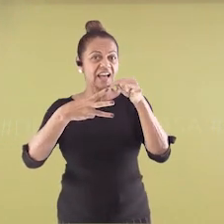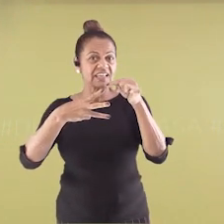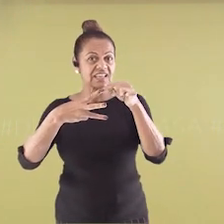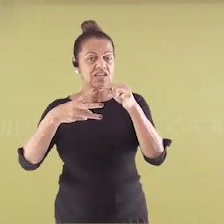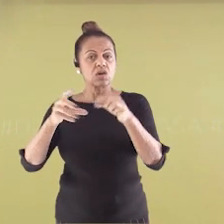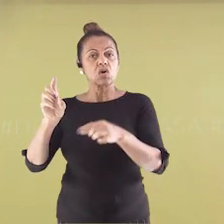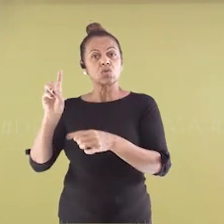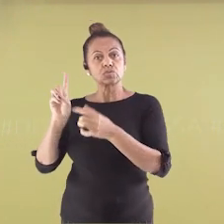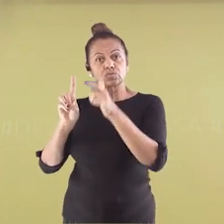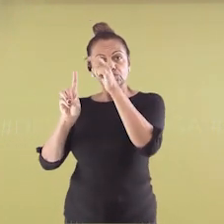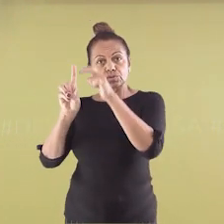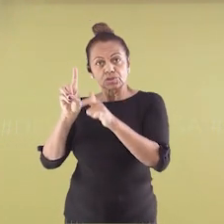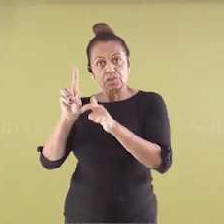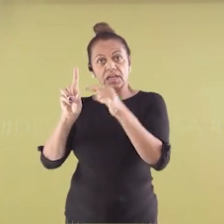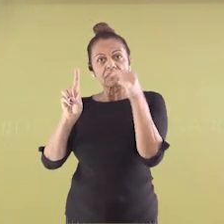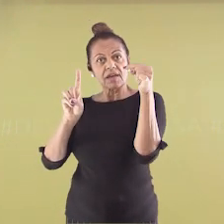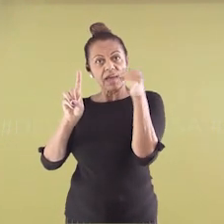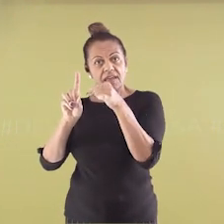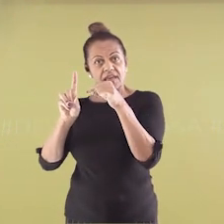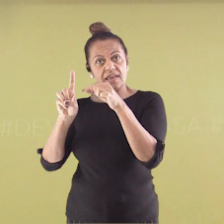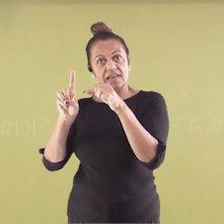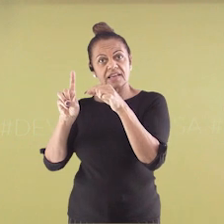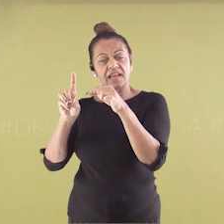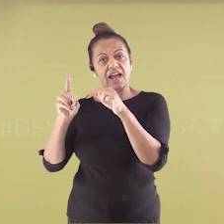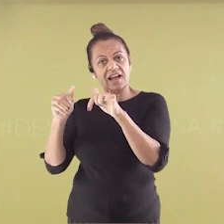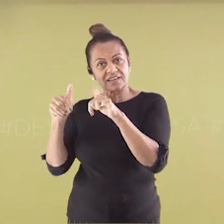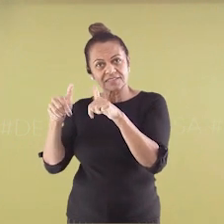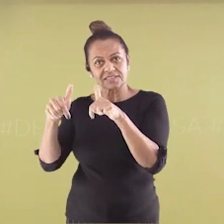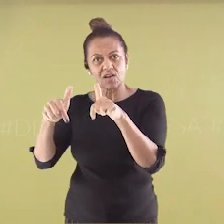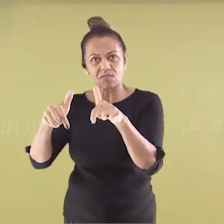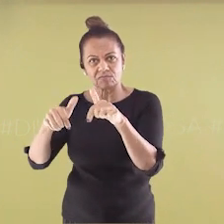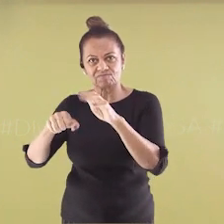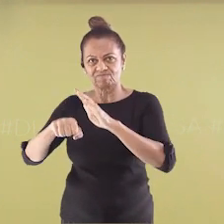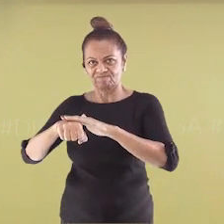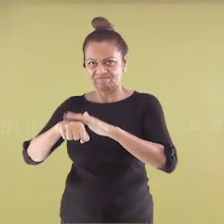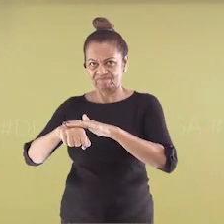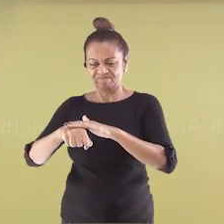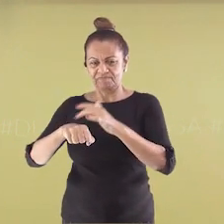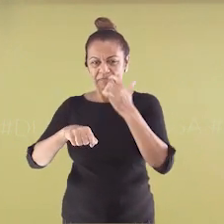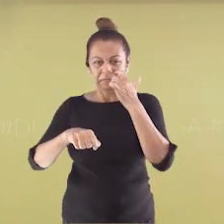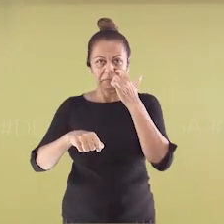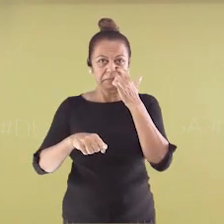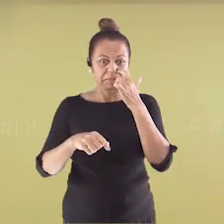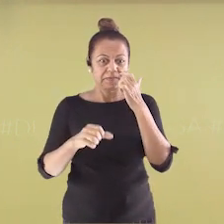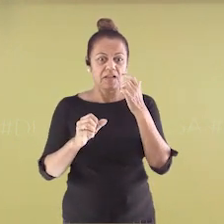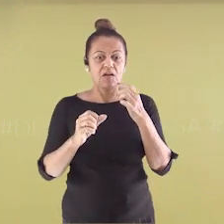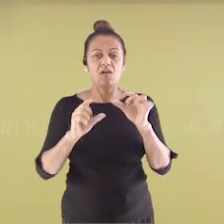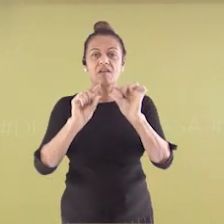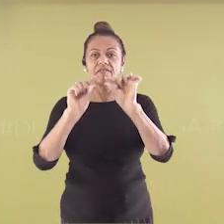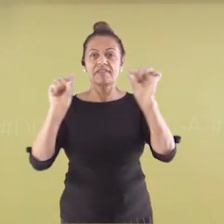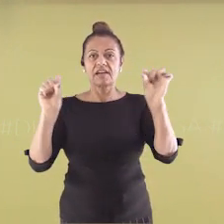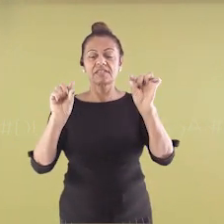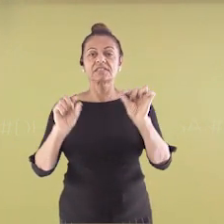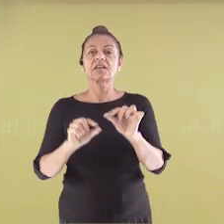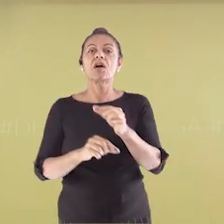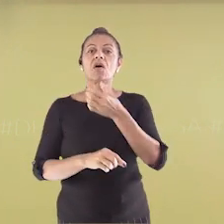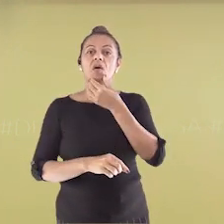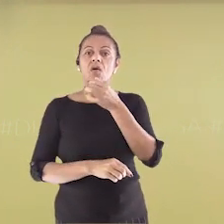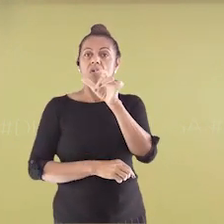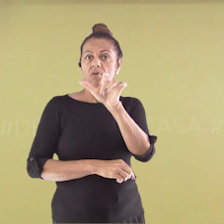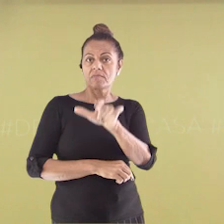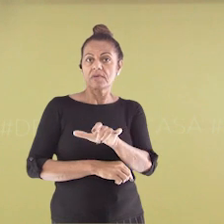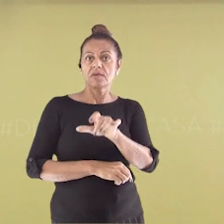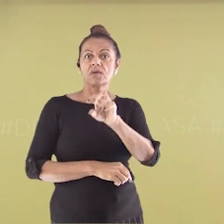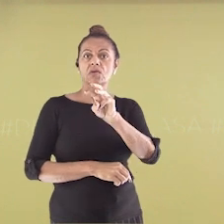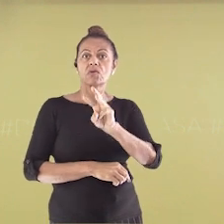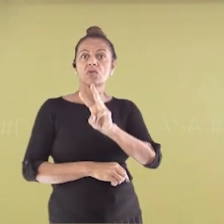voz ativa, o sujeito é agente, ou seja, ele quem pratica a ação. Olha esse exemplo aqui na frase. O